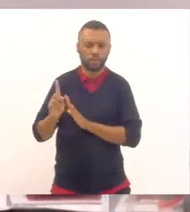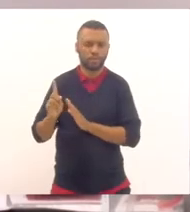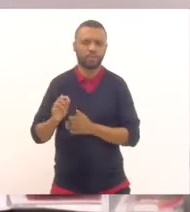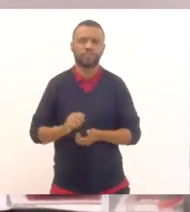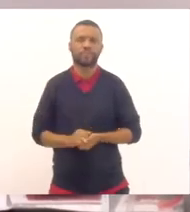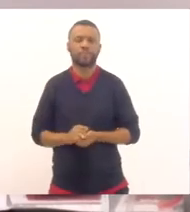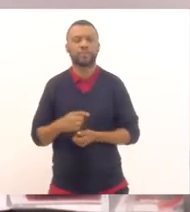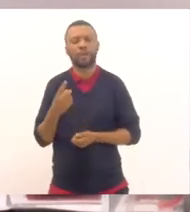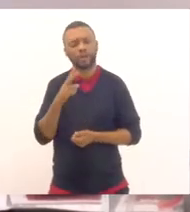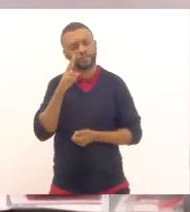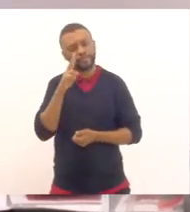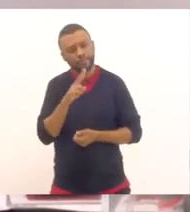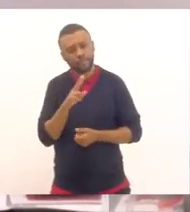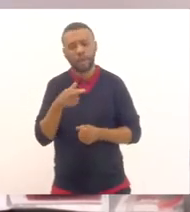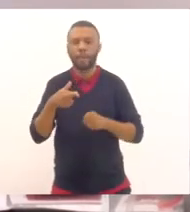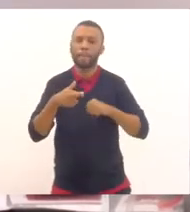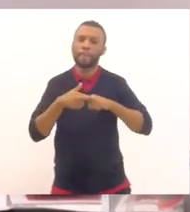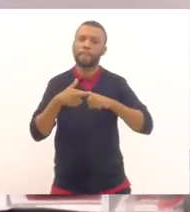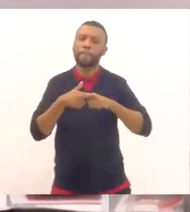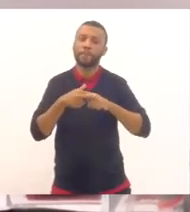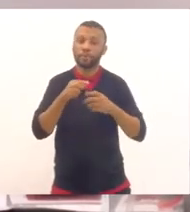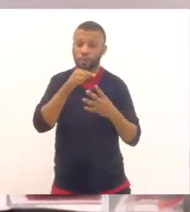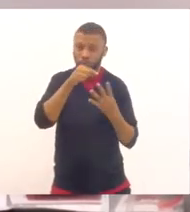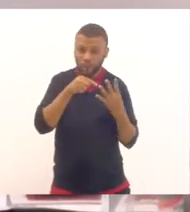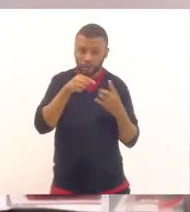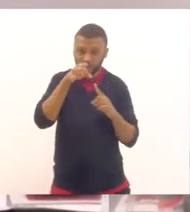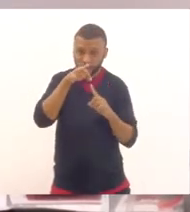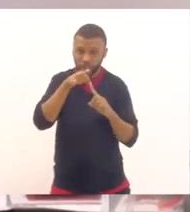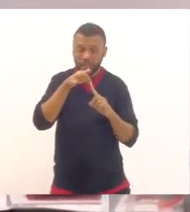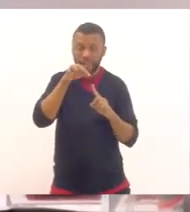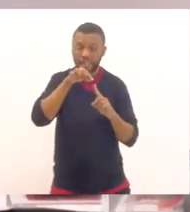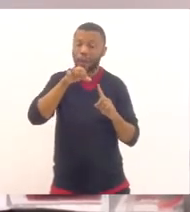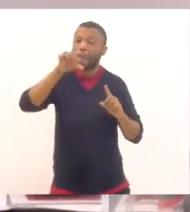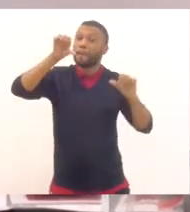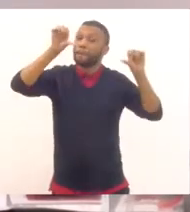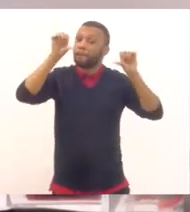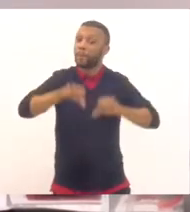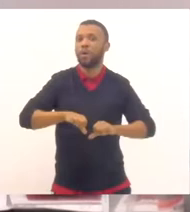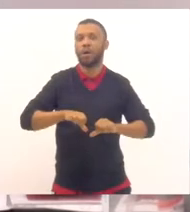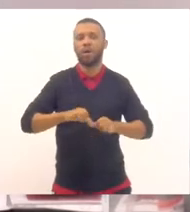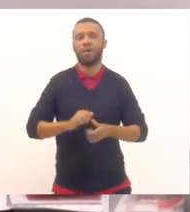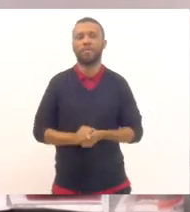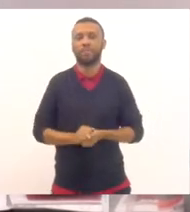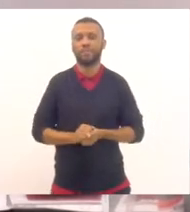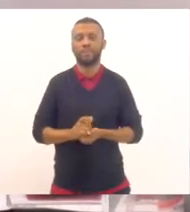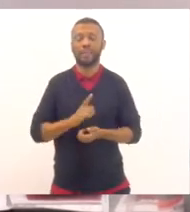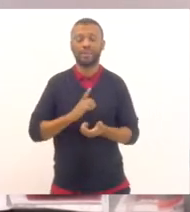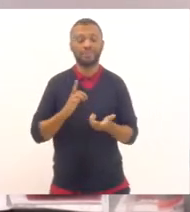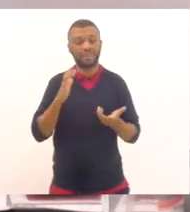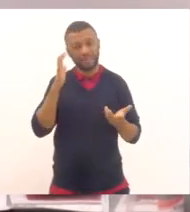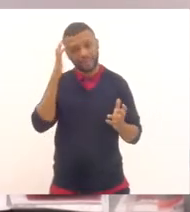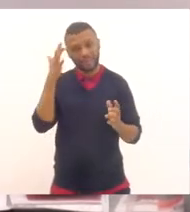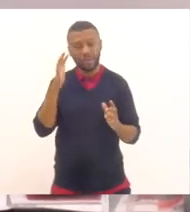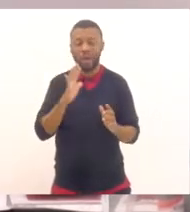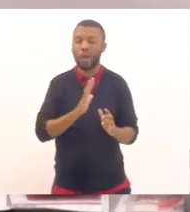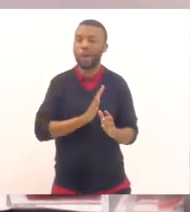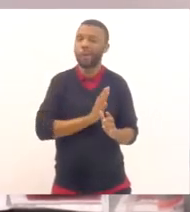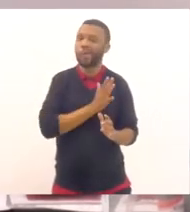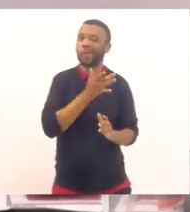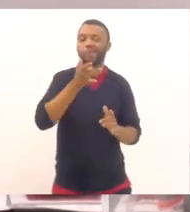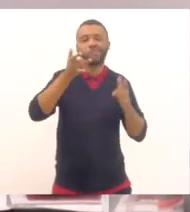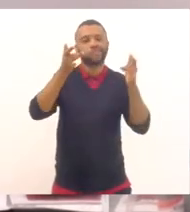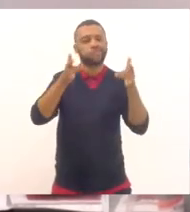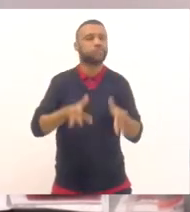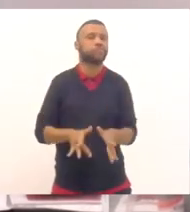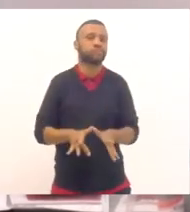nós vimos ramal de Belford Roxo e 24 ramais é disparado o pior eu fiz a instalação de adjetivo ou de aparente abandono